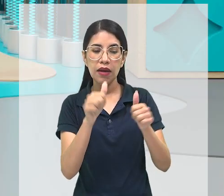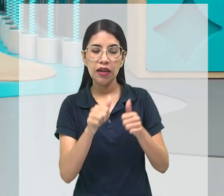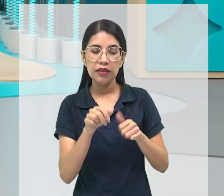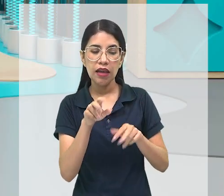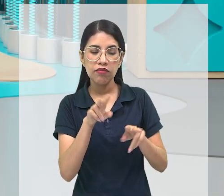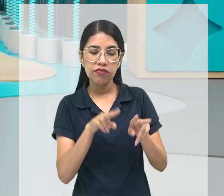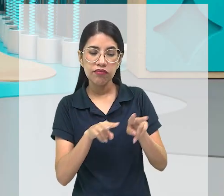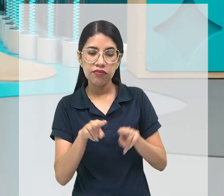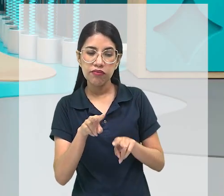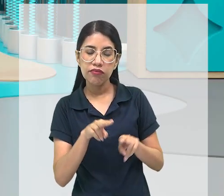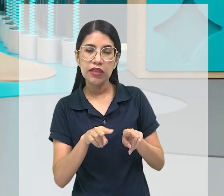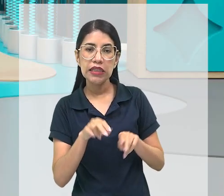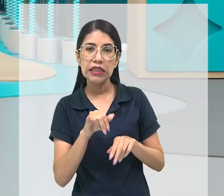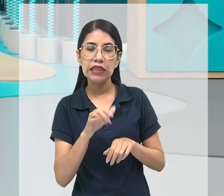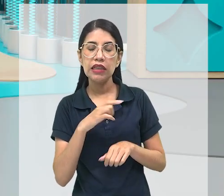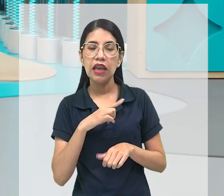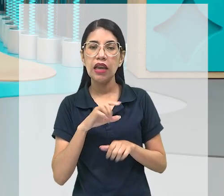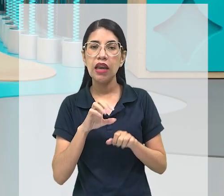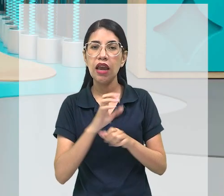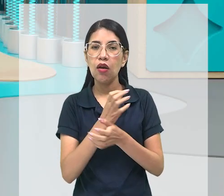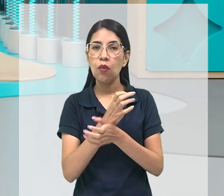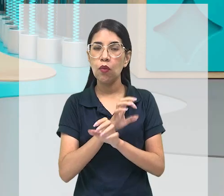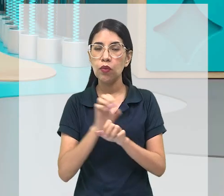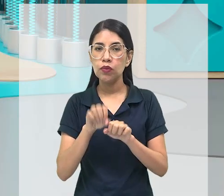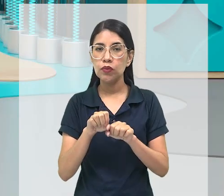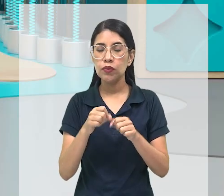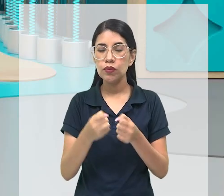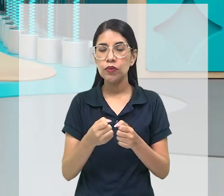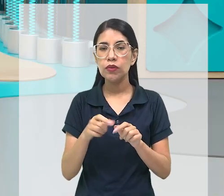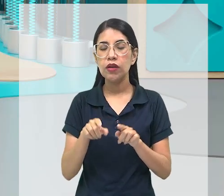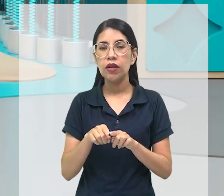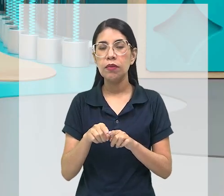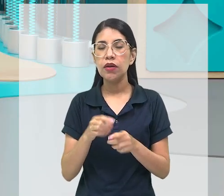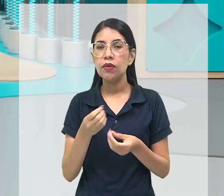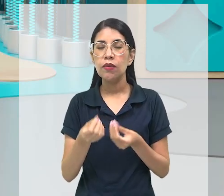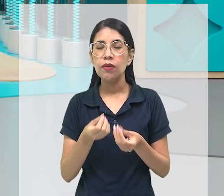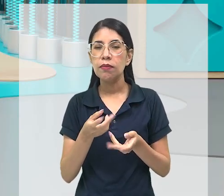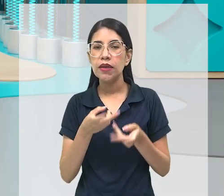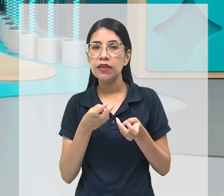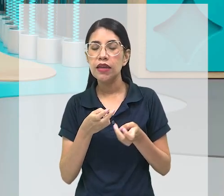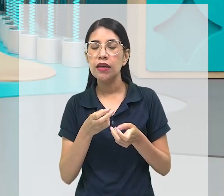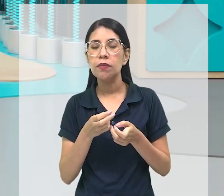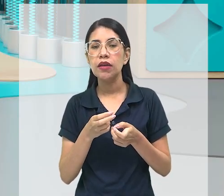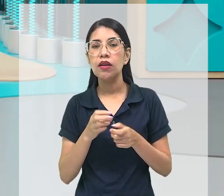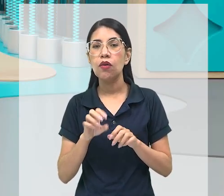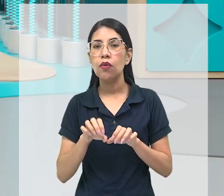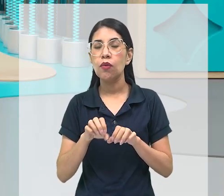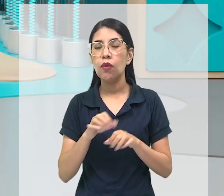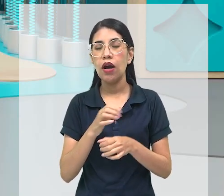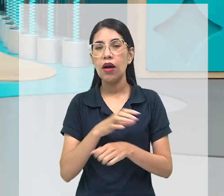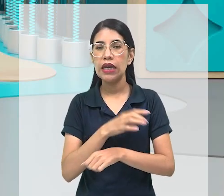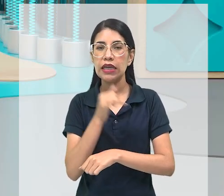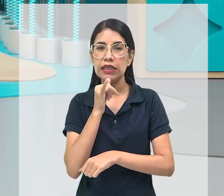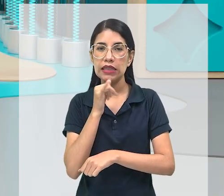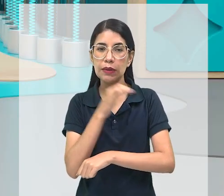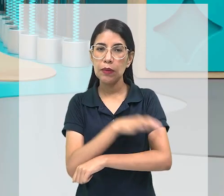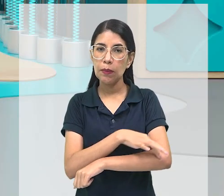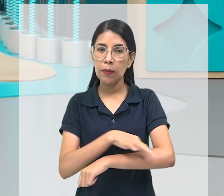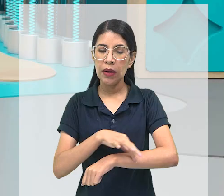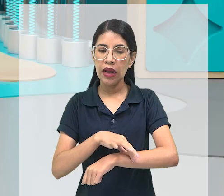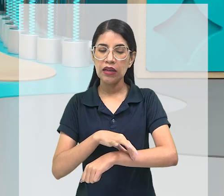se há sinais de fratura, né? Como é que a gente observa se há sinais de fratura? Geralmente o membro ele fica